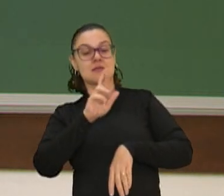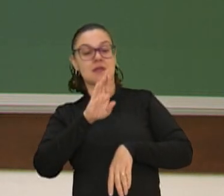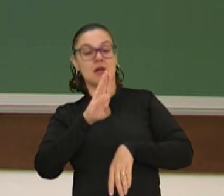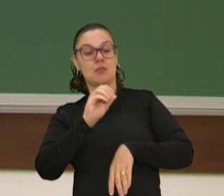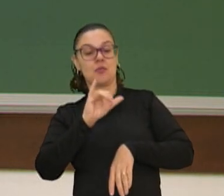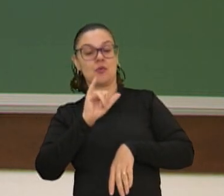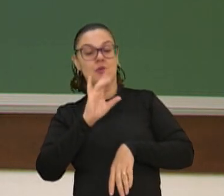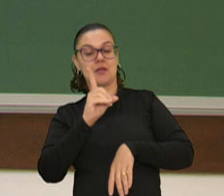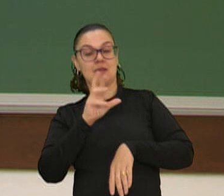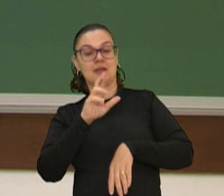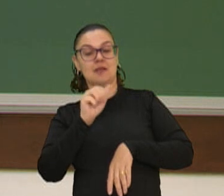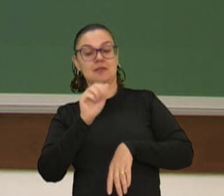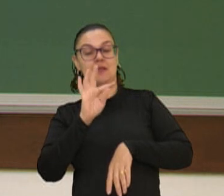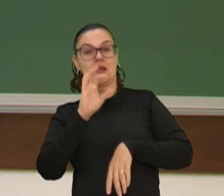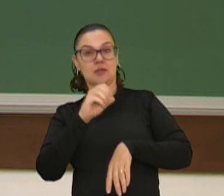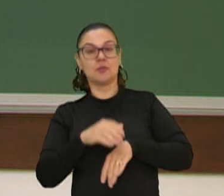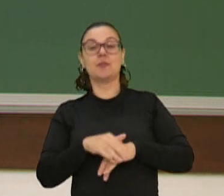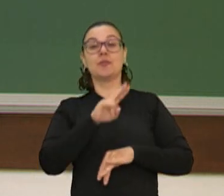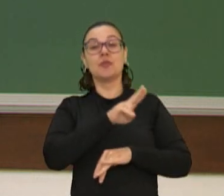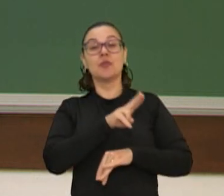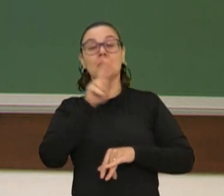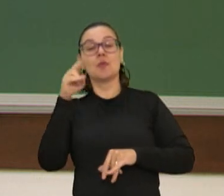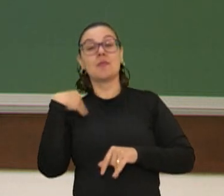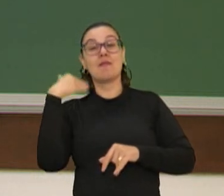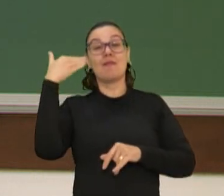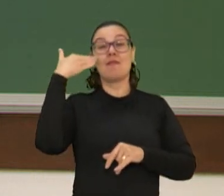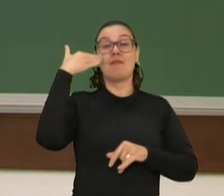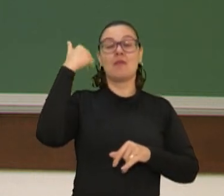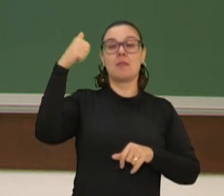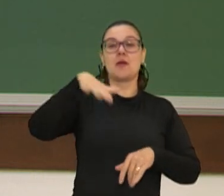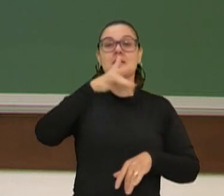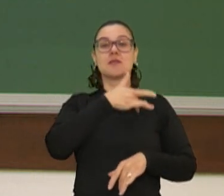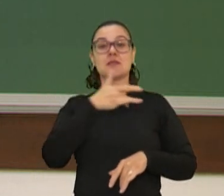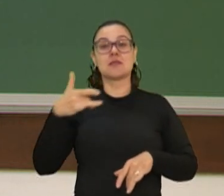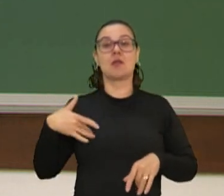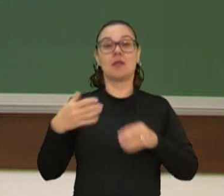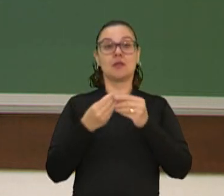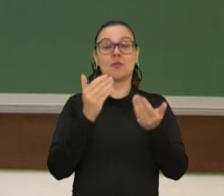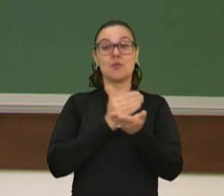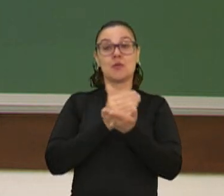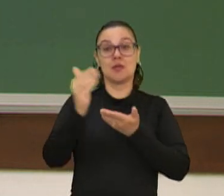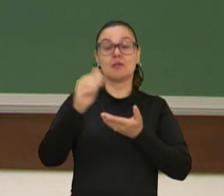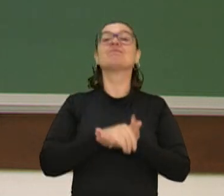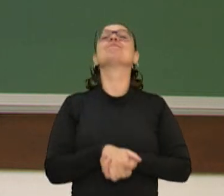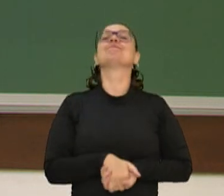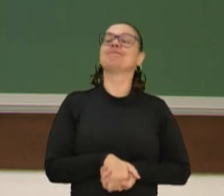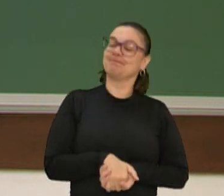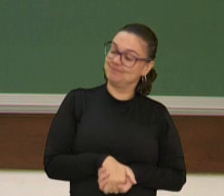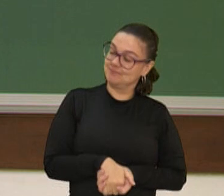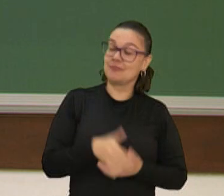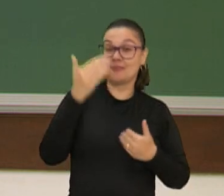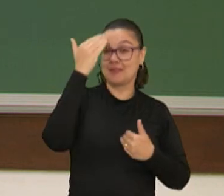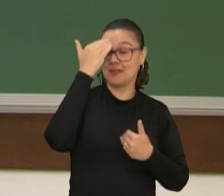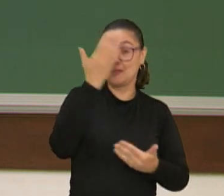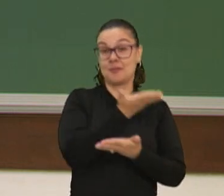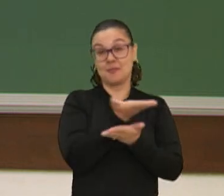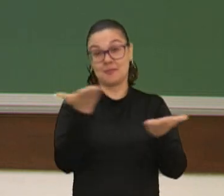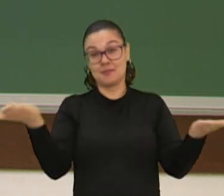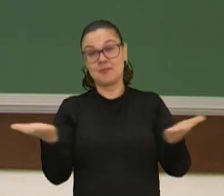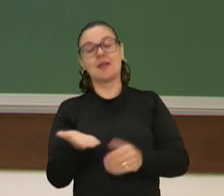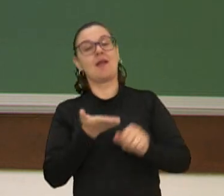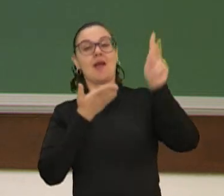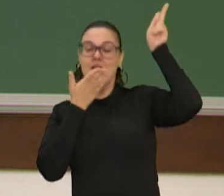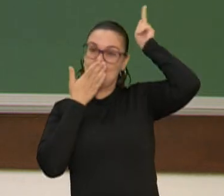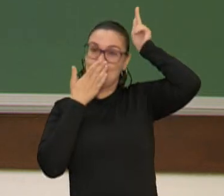ser humano consome. Um carboidrato muito mais saudável, inclusive, que o do trigo. Olha só, hein? Obrigado, nossos amigos